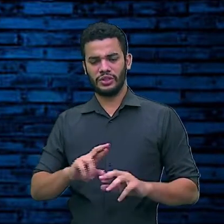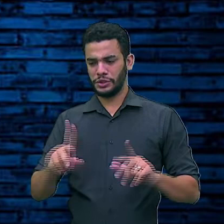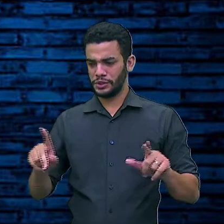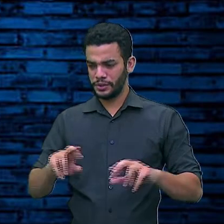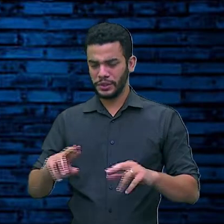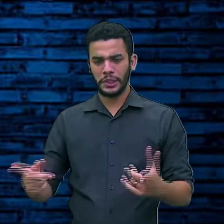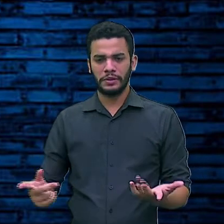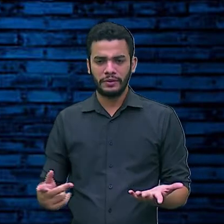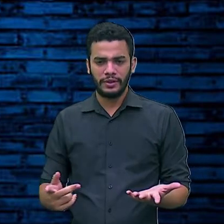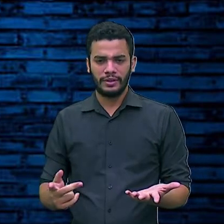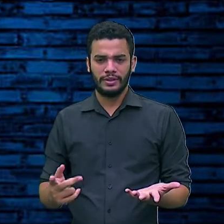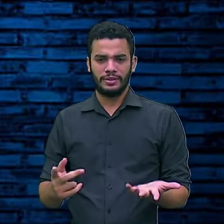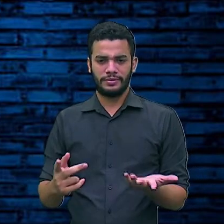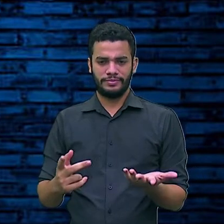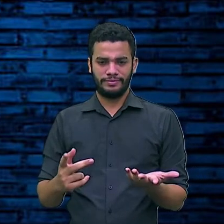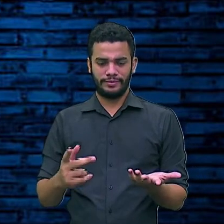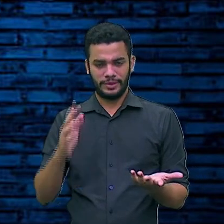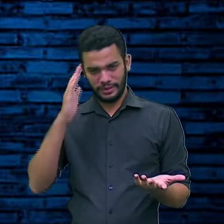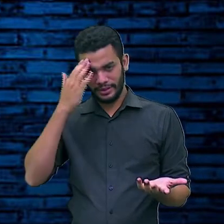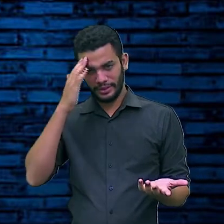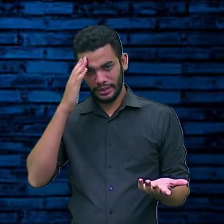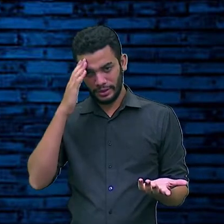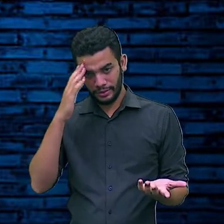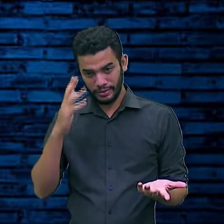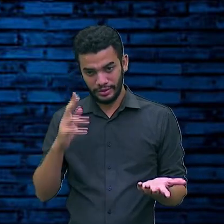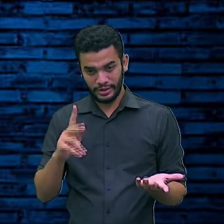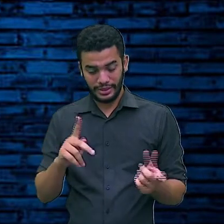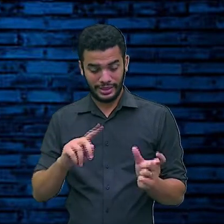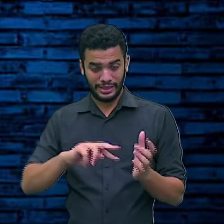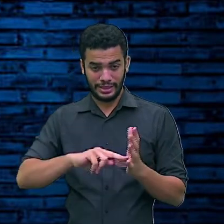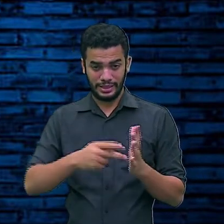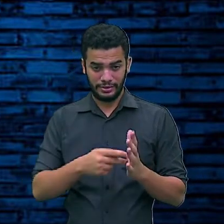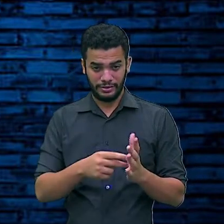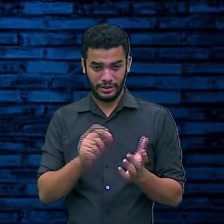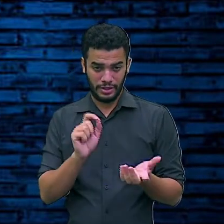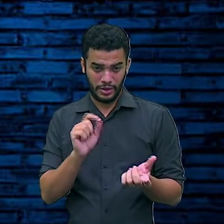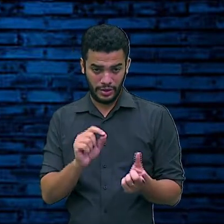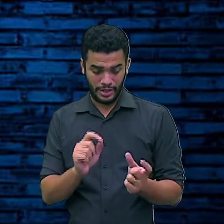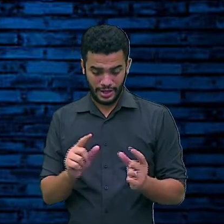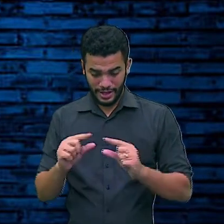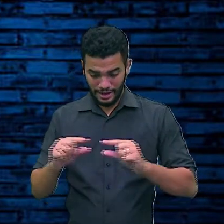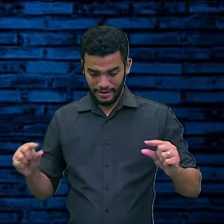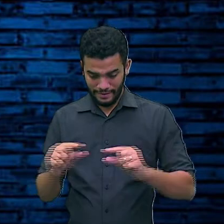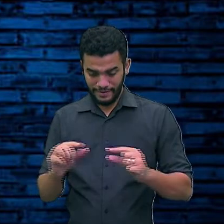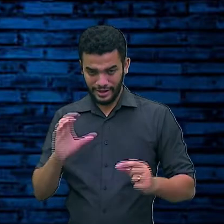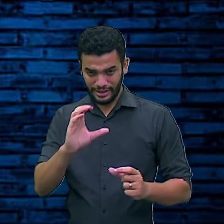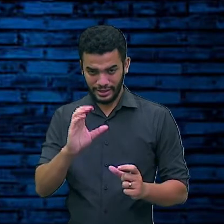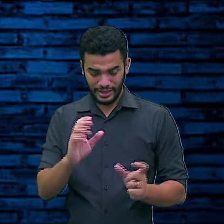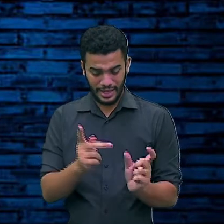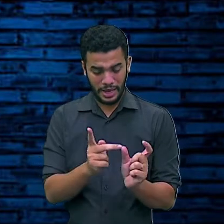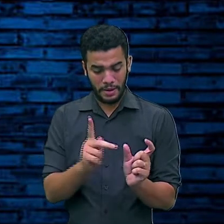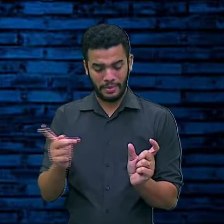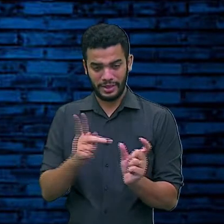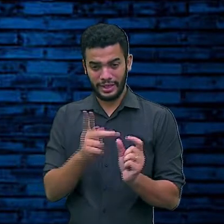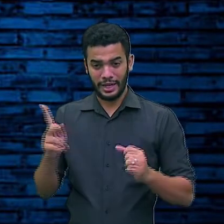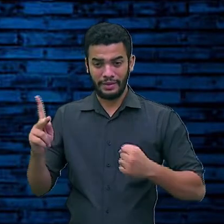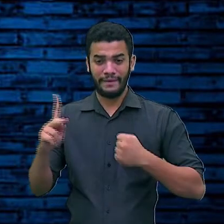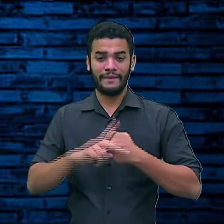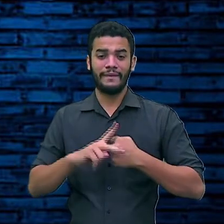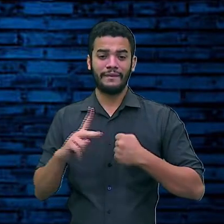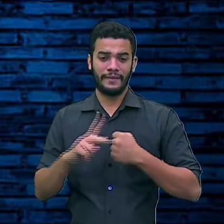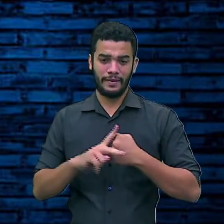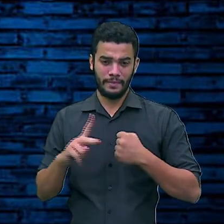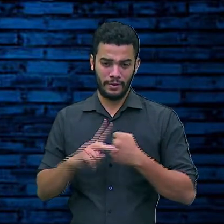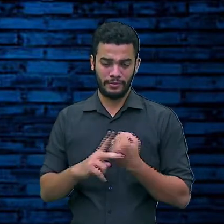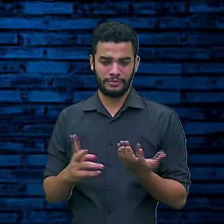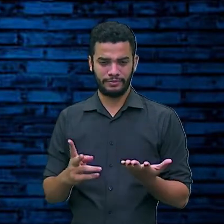né? Então, uma frase, um predicado que é verbal, portanto, não. Geralmente só vai acontecer em predicados que são do tipo o quê?